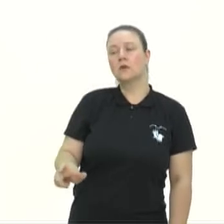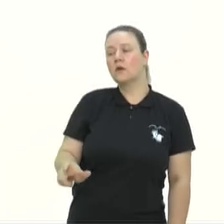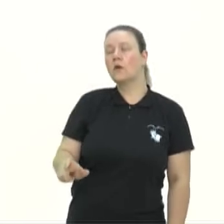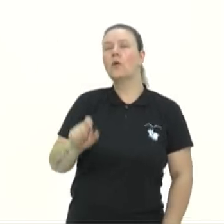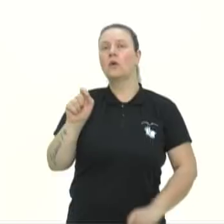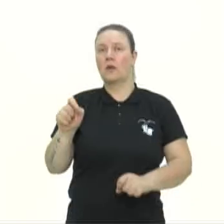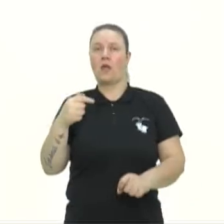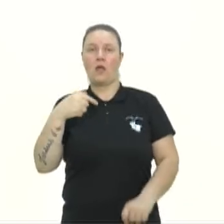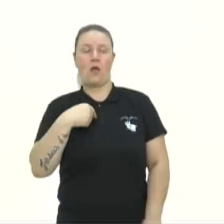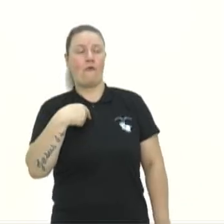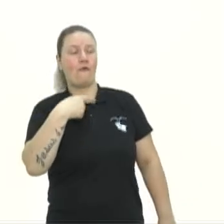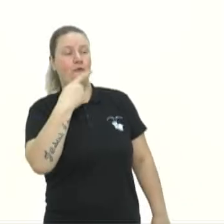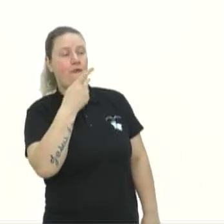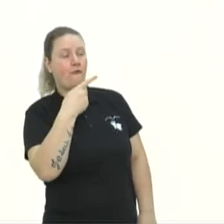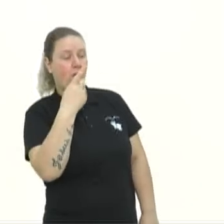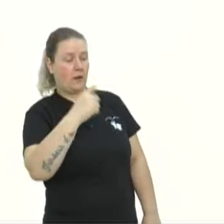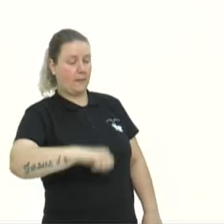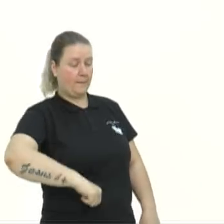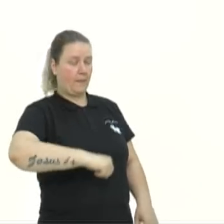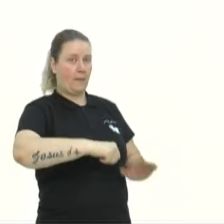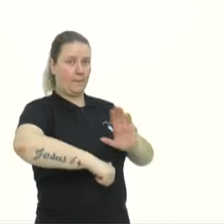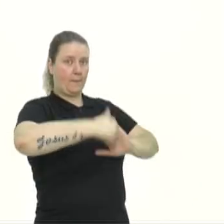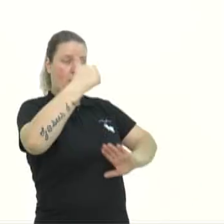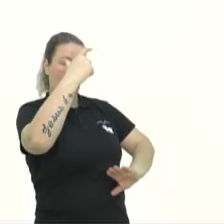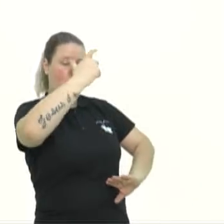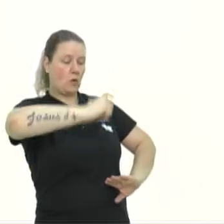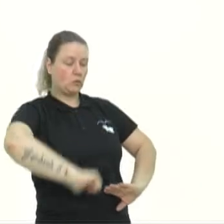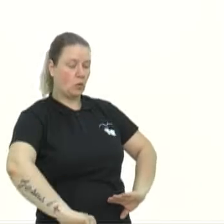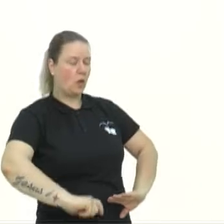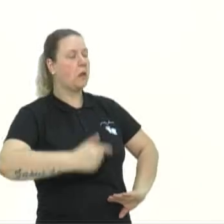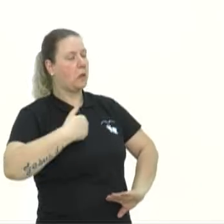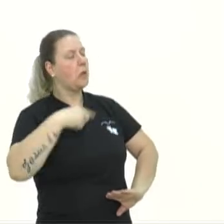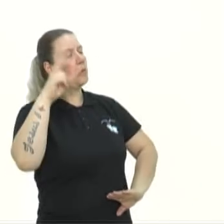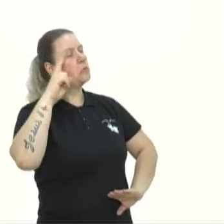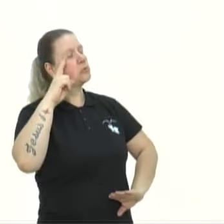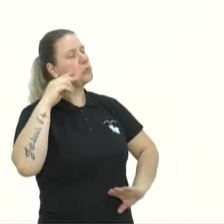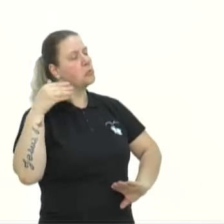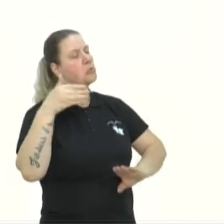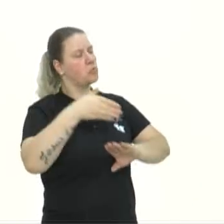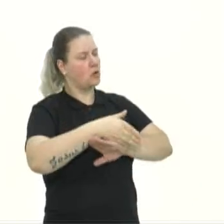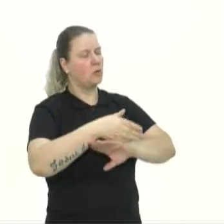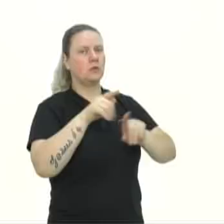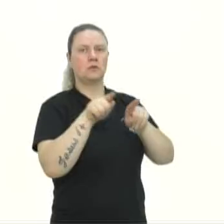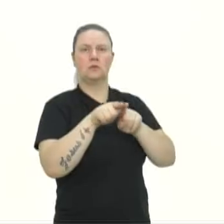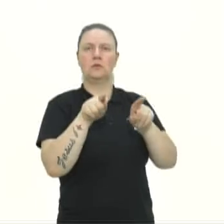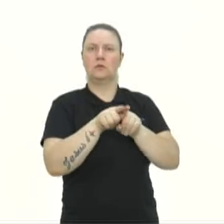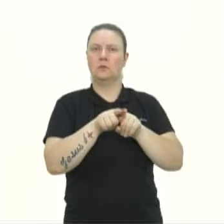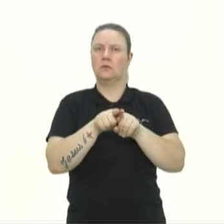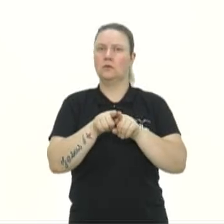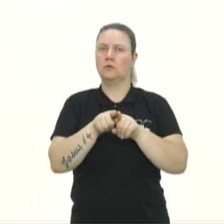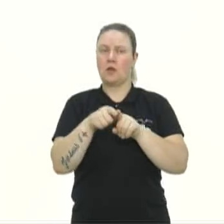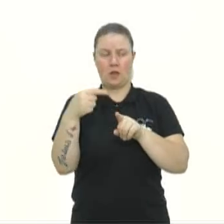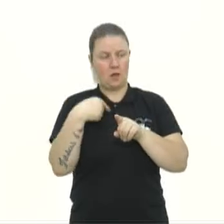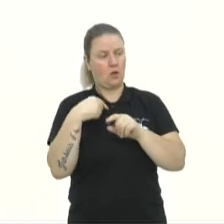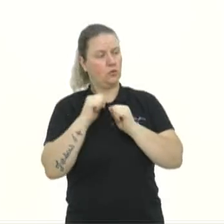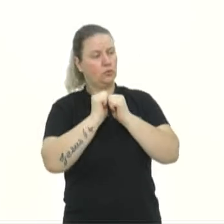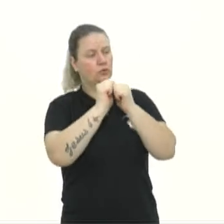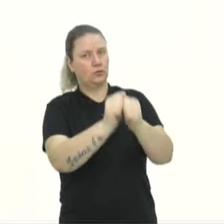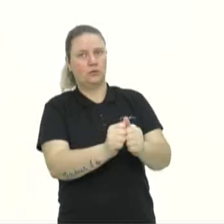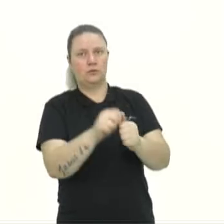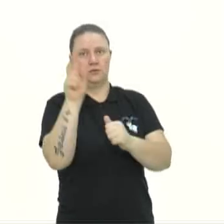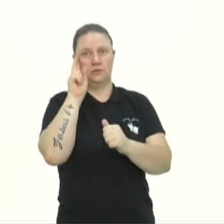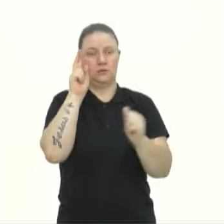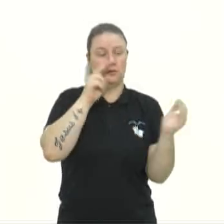que conta em primeira pessoa, né, a história da qual participa também como um personagem.